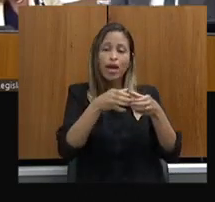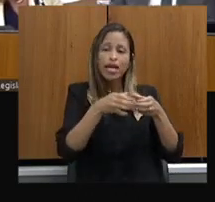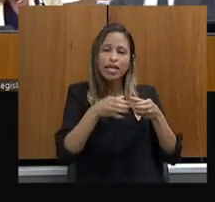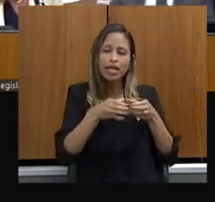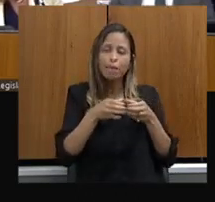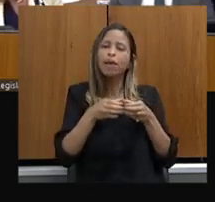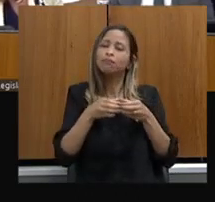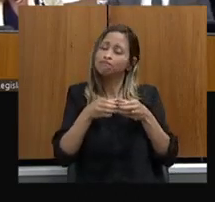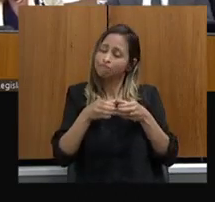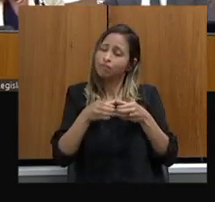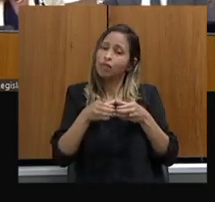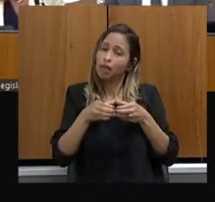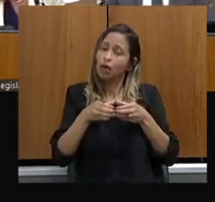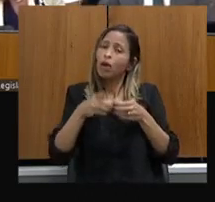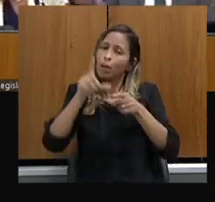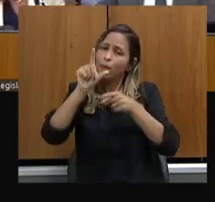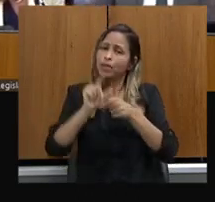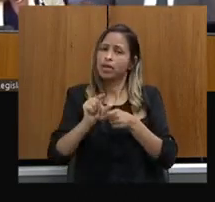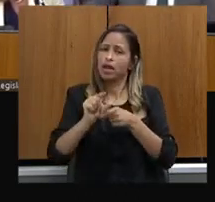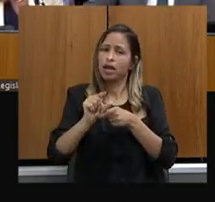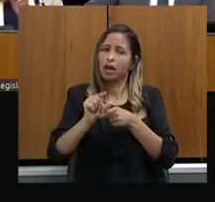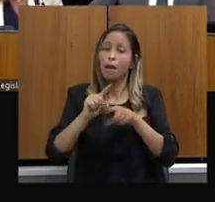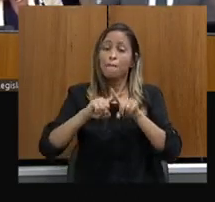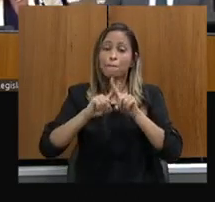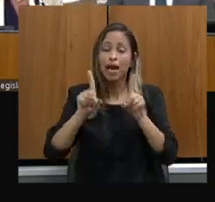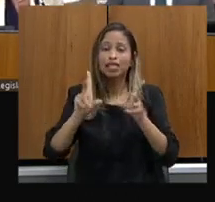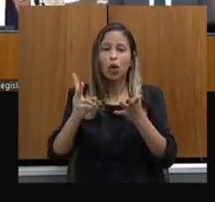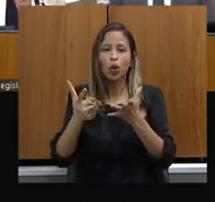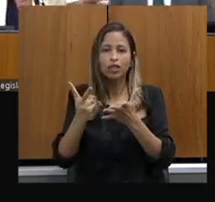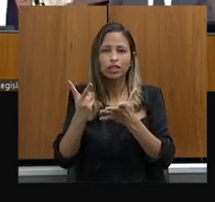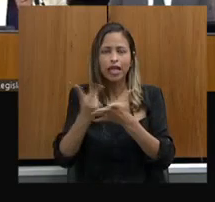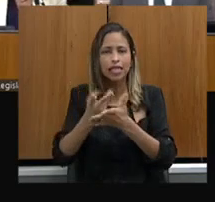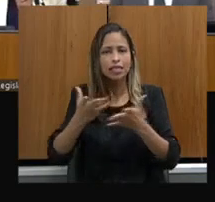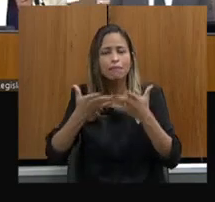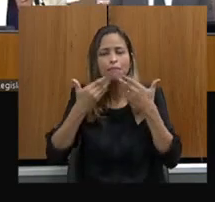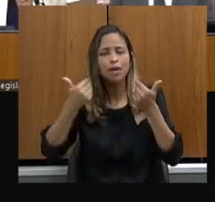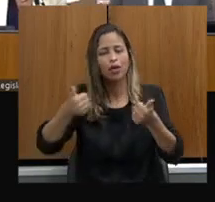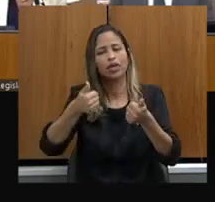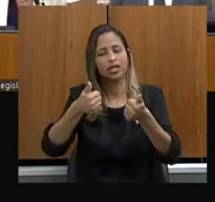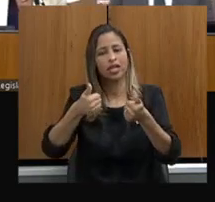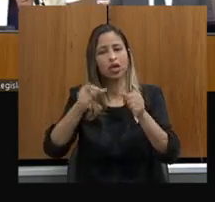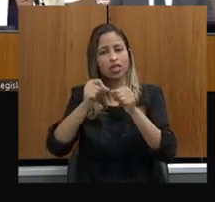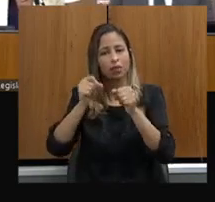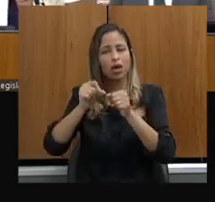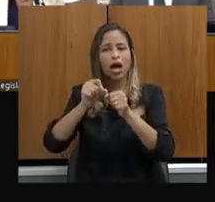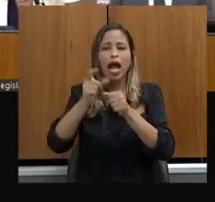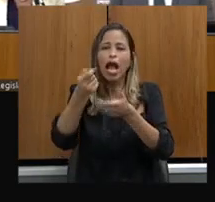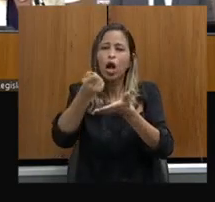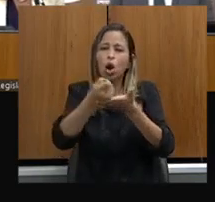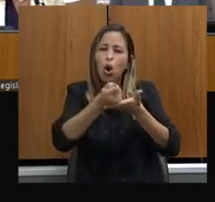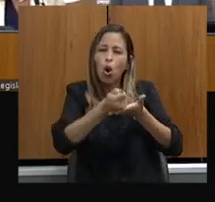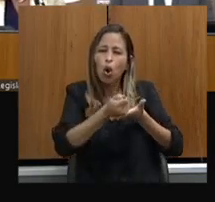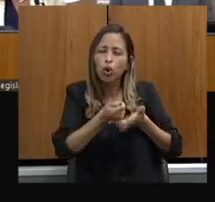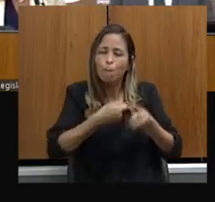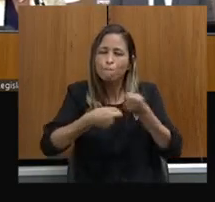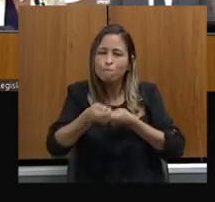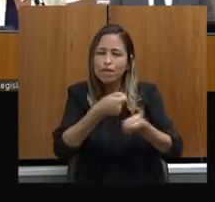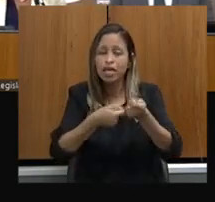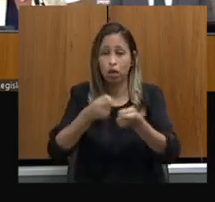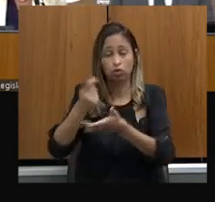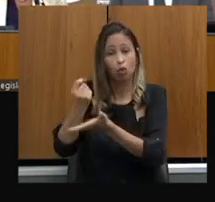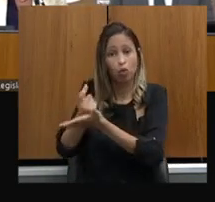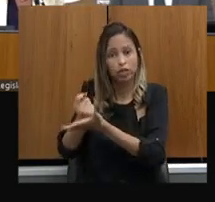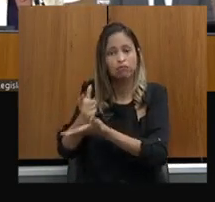relativamente pequena e que com bastante êxito a gente tem conseguido muitas economias nesse modelo de centralização de